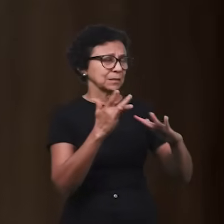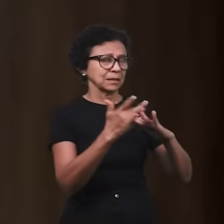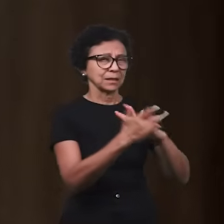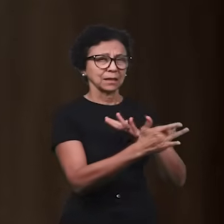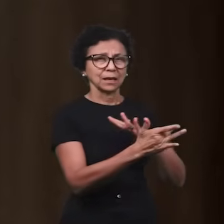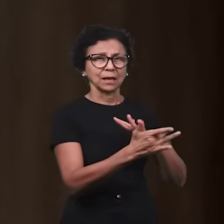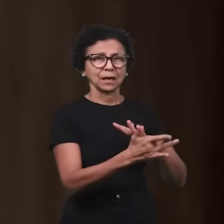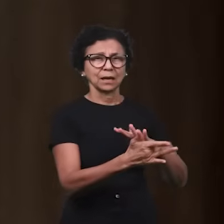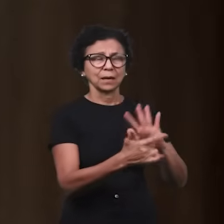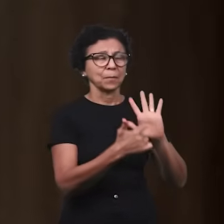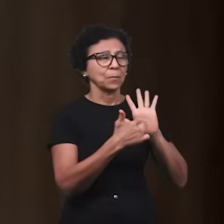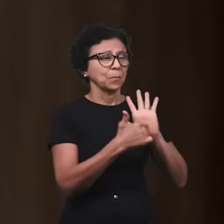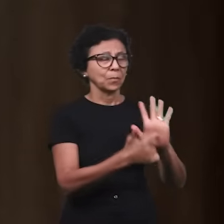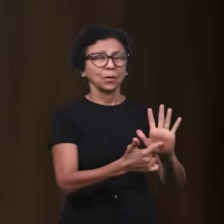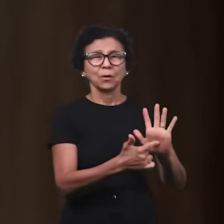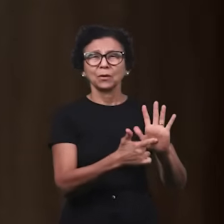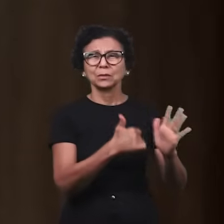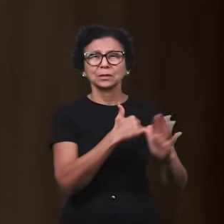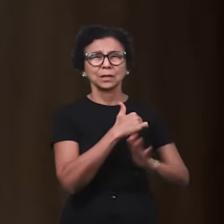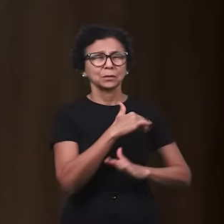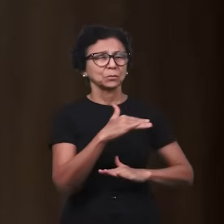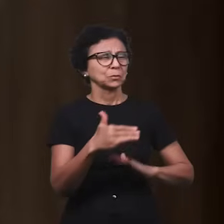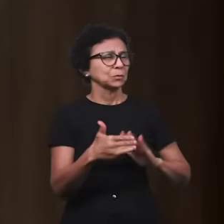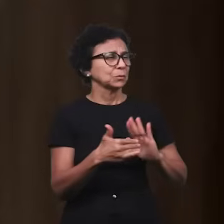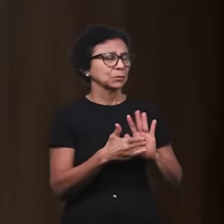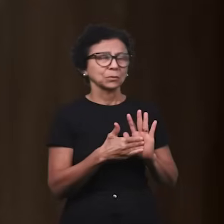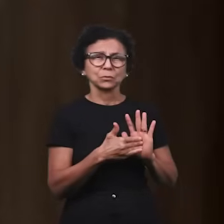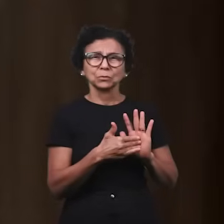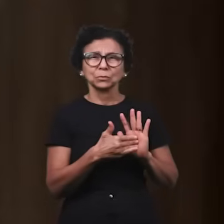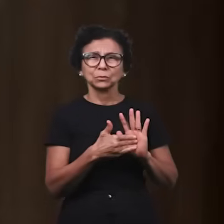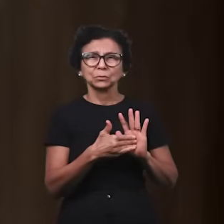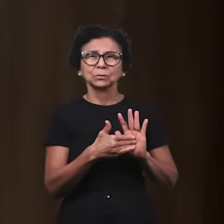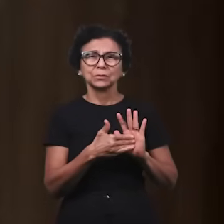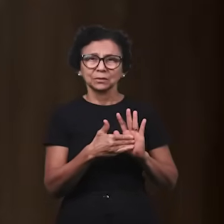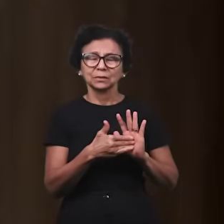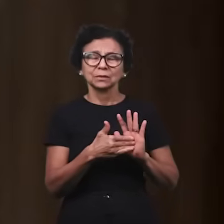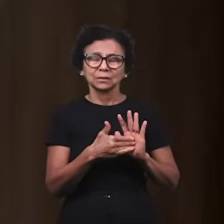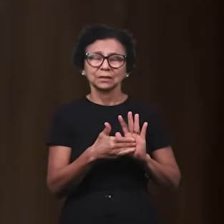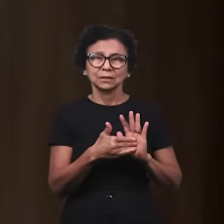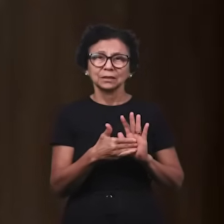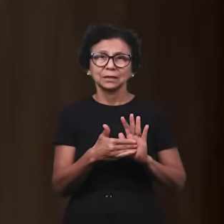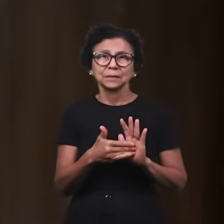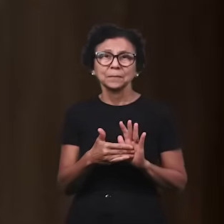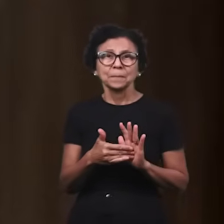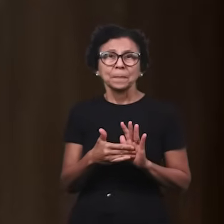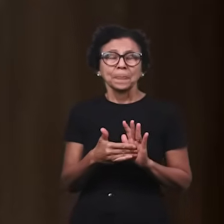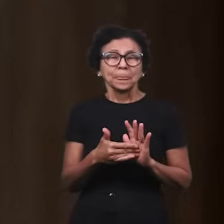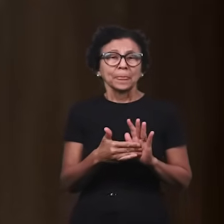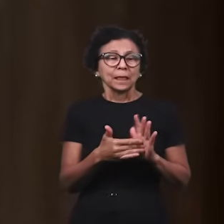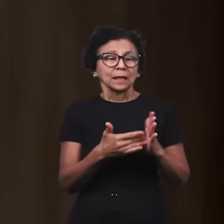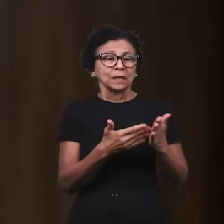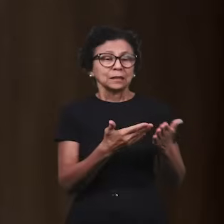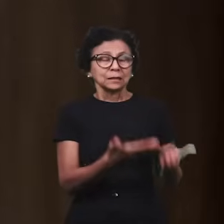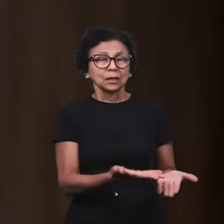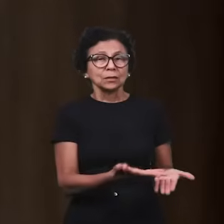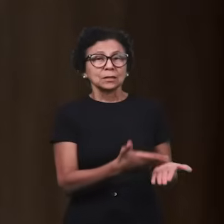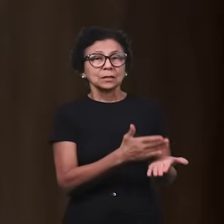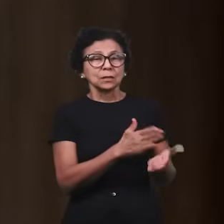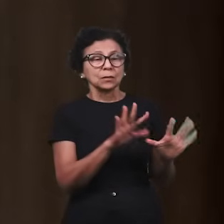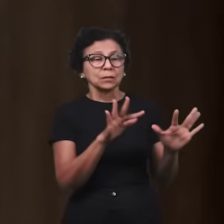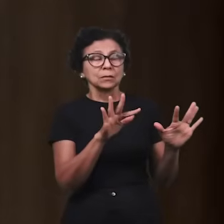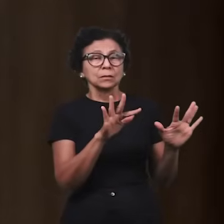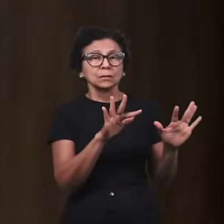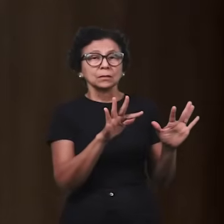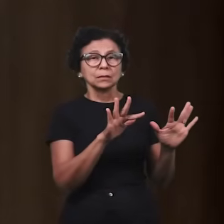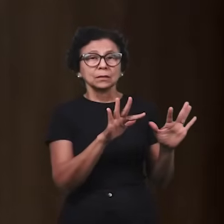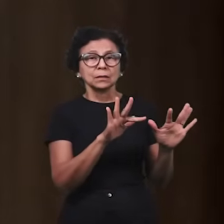até excessiva. Quer dizer, no lugar, ou seja, eles estão derrubando